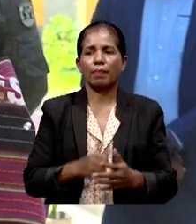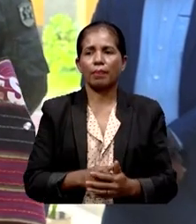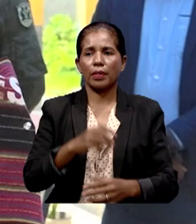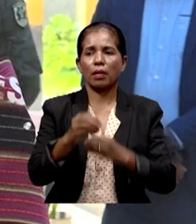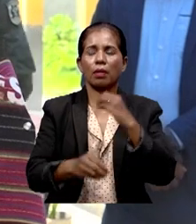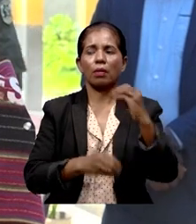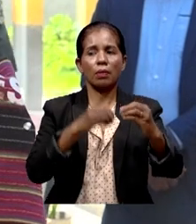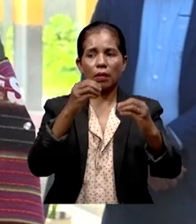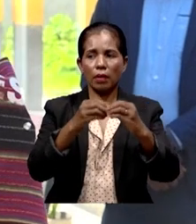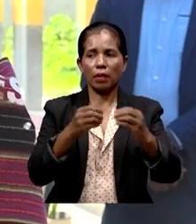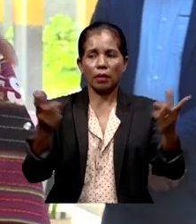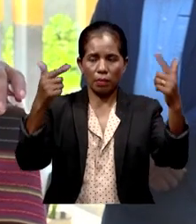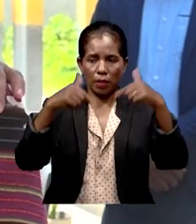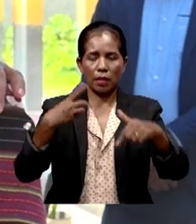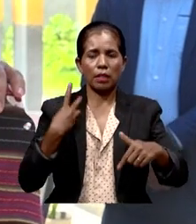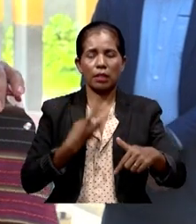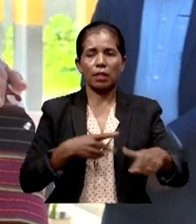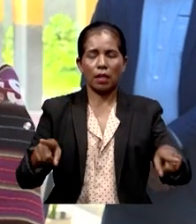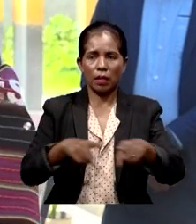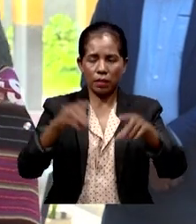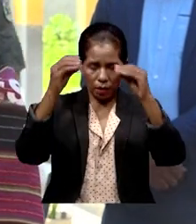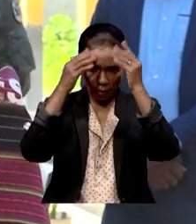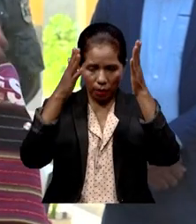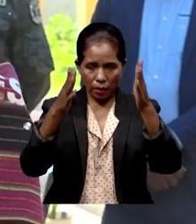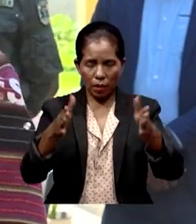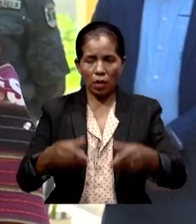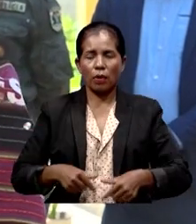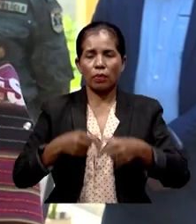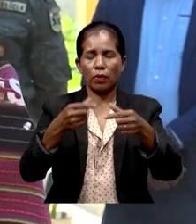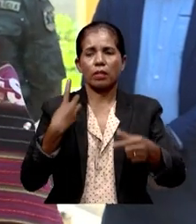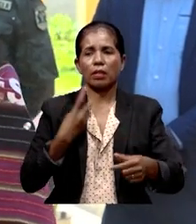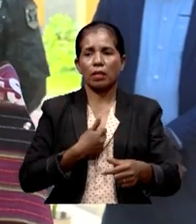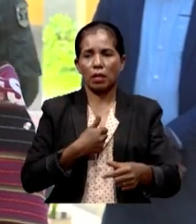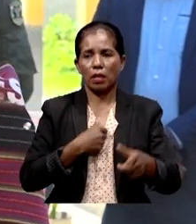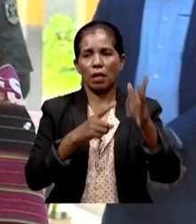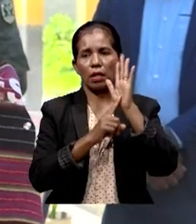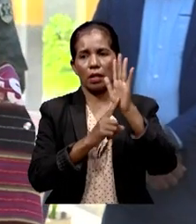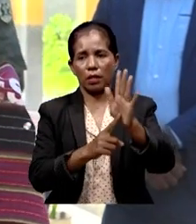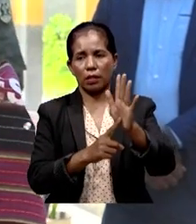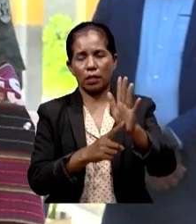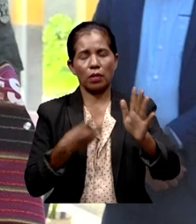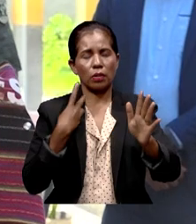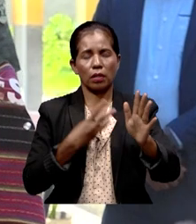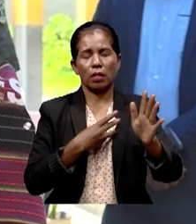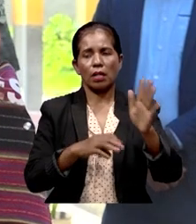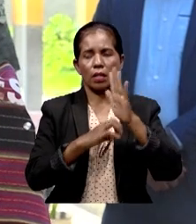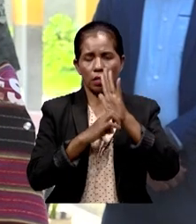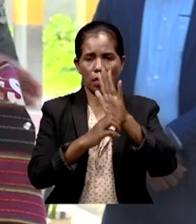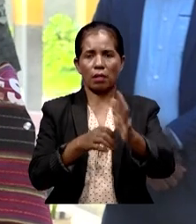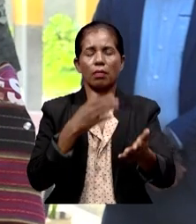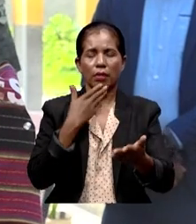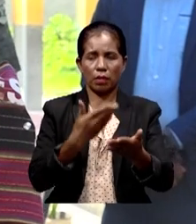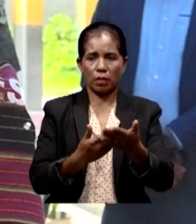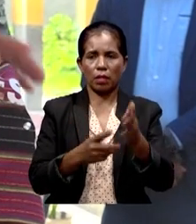Significa kata, maita nura professor, dedica itanian, a tudo itania imagem, a tudo itania espelho